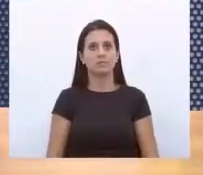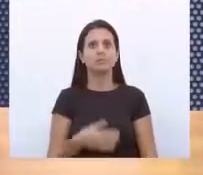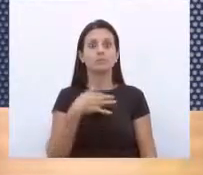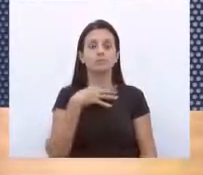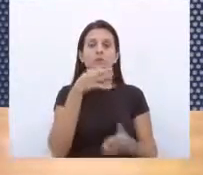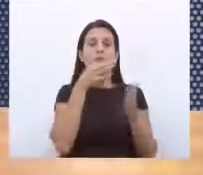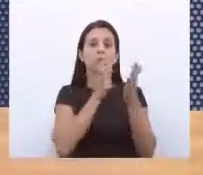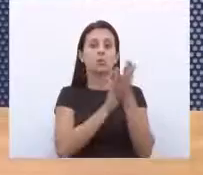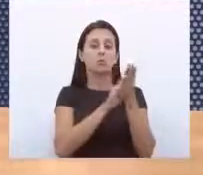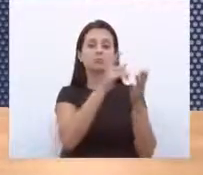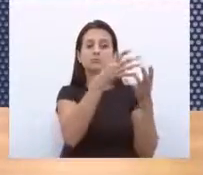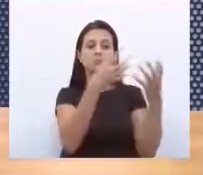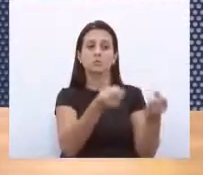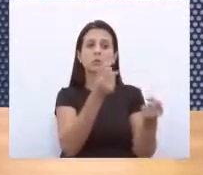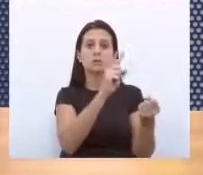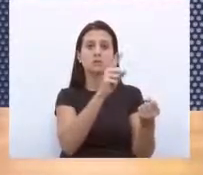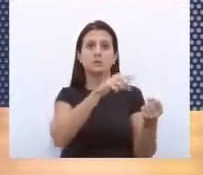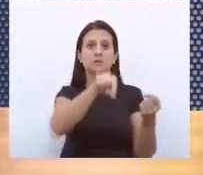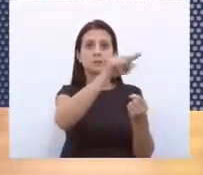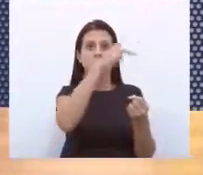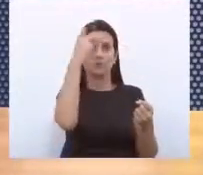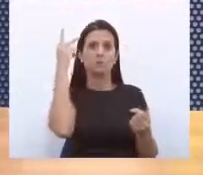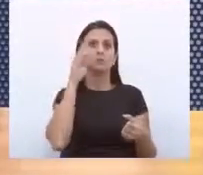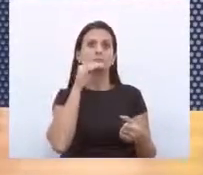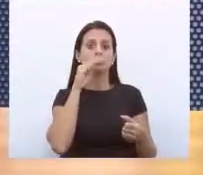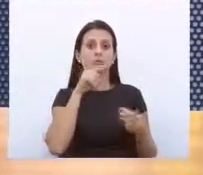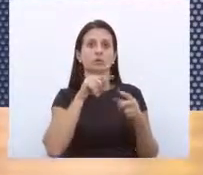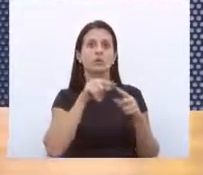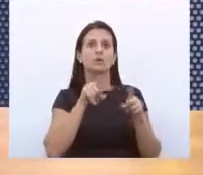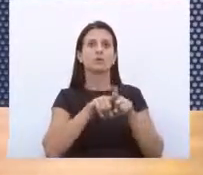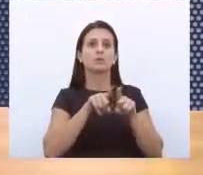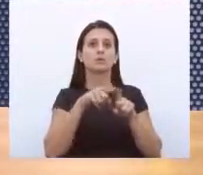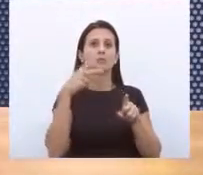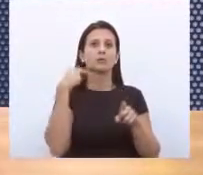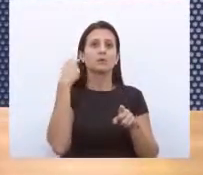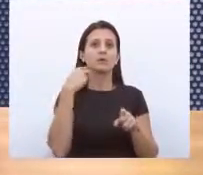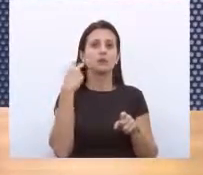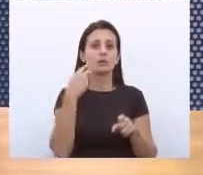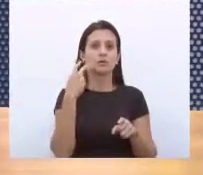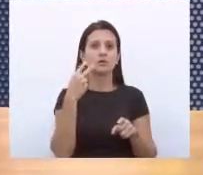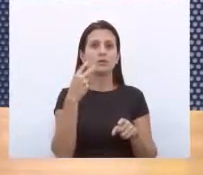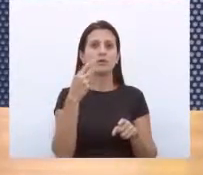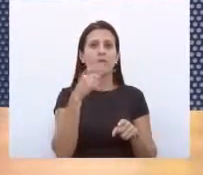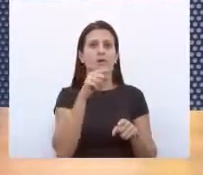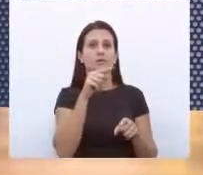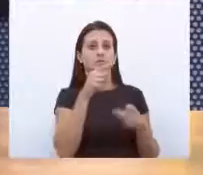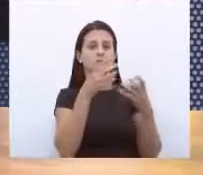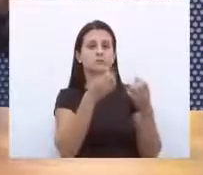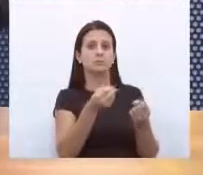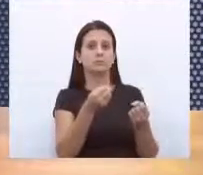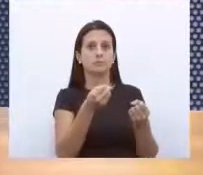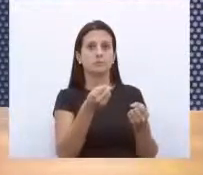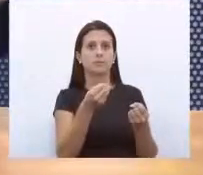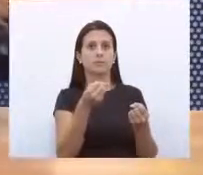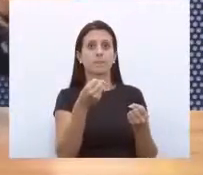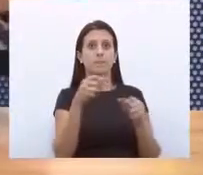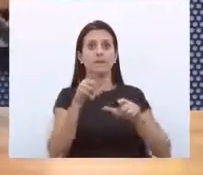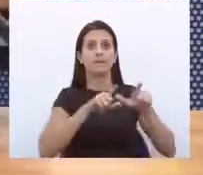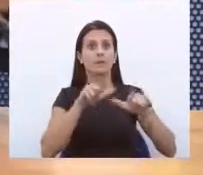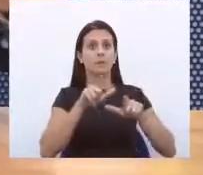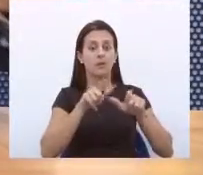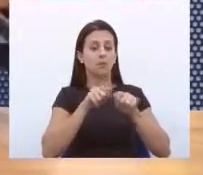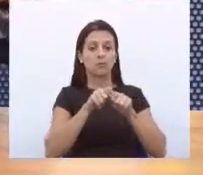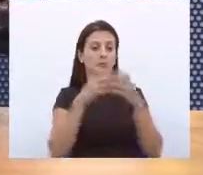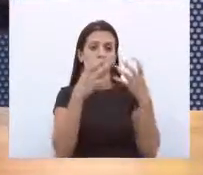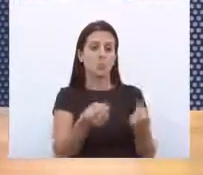foi rejeitada pelos trabalhadores, né? Os vereadores aqui acho que também foram sensíveis a isso, né? Os trabalhadores disseram não, fizeram uma greve,